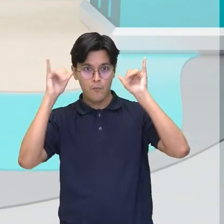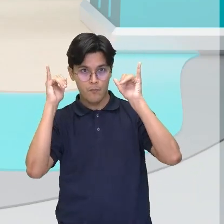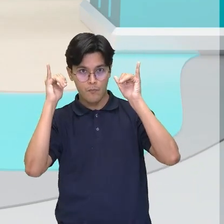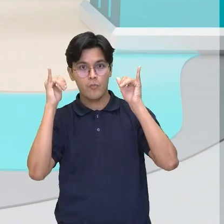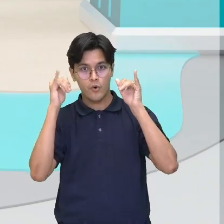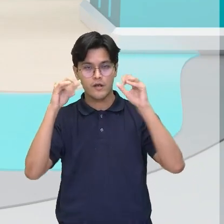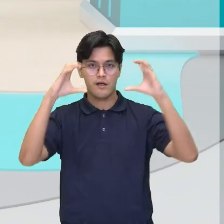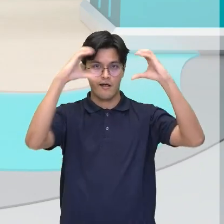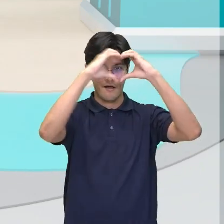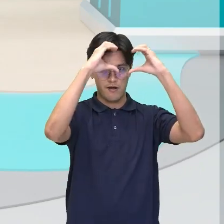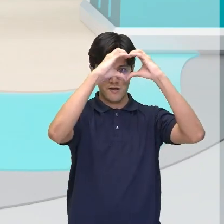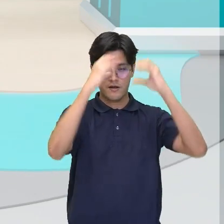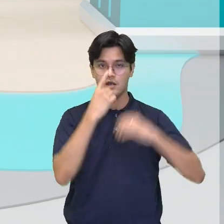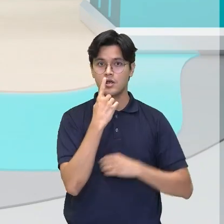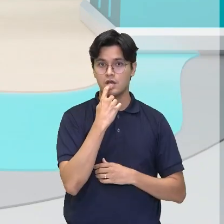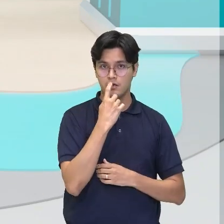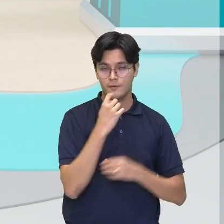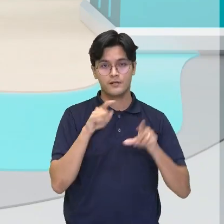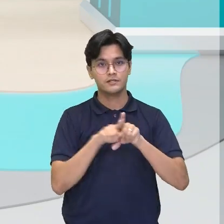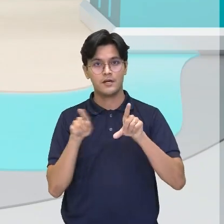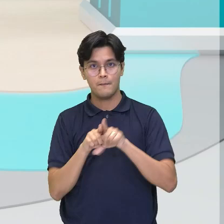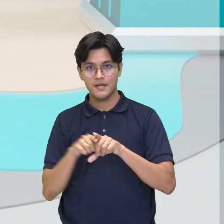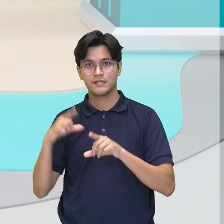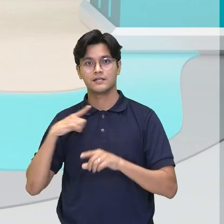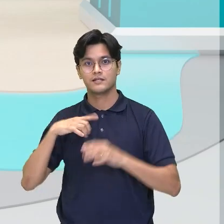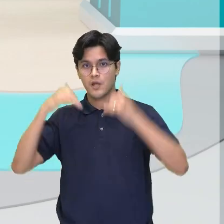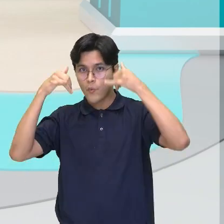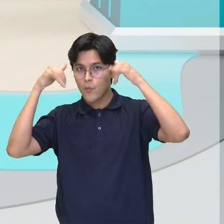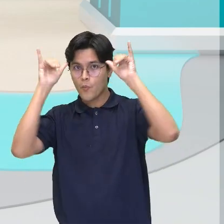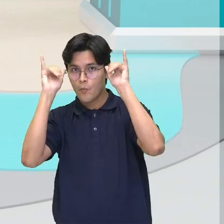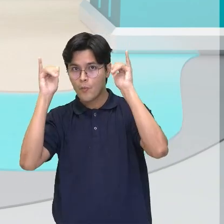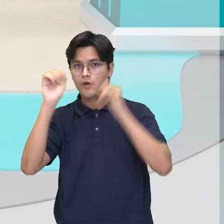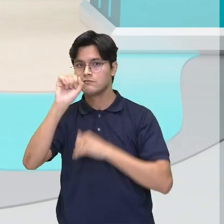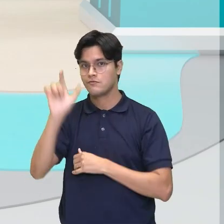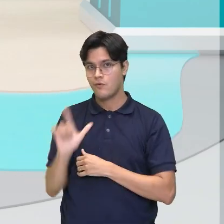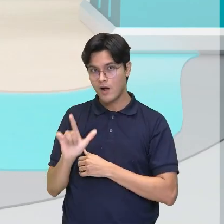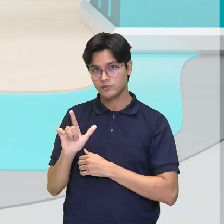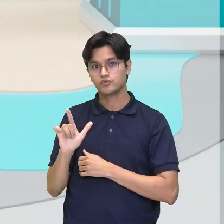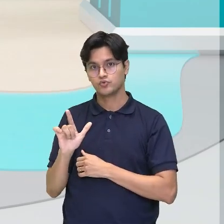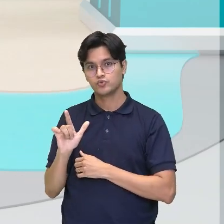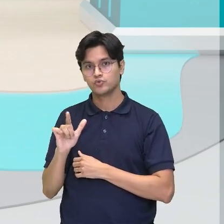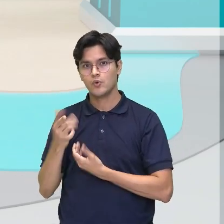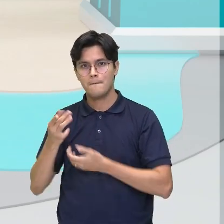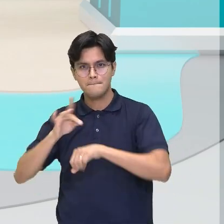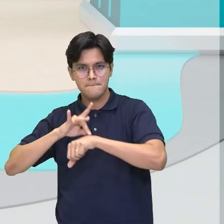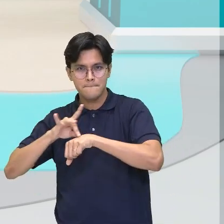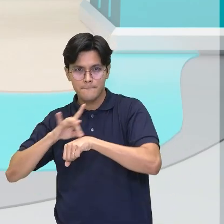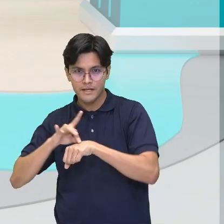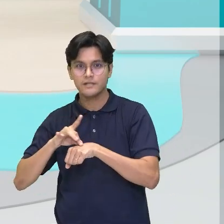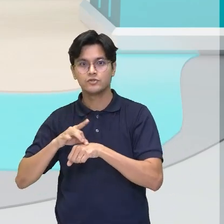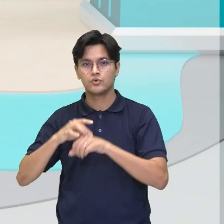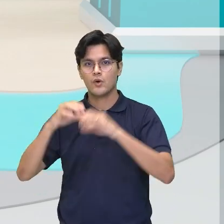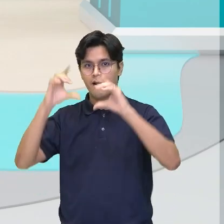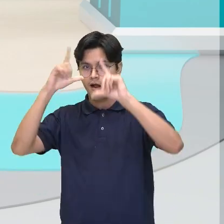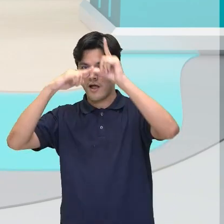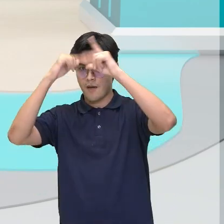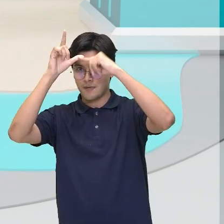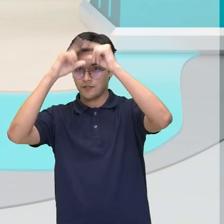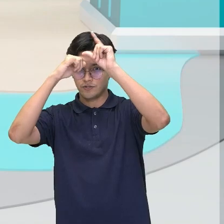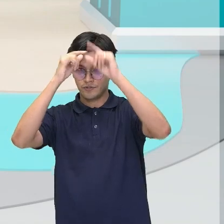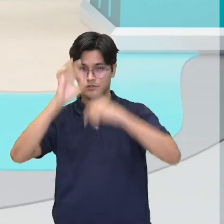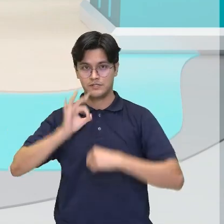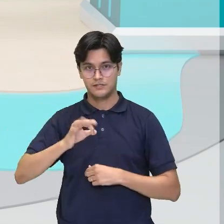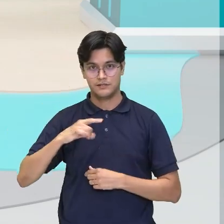é o vermelho, e o boi caprichoso, que é o touro negro, que chama de touro negro. E as cores que eles defendem é o branco